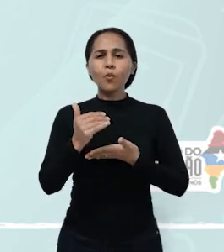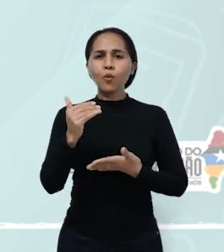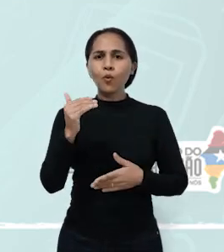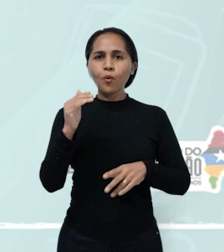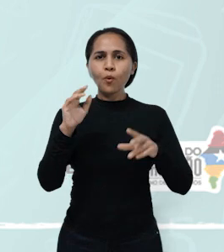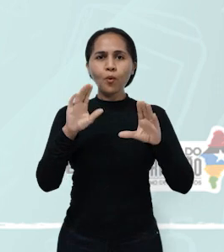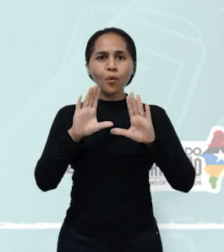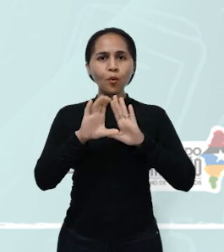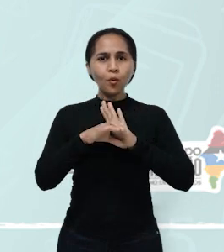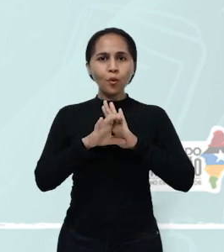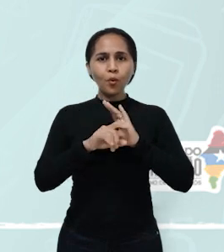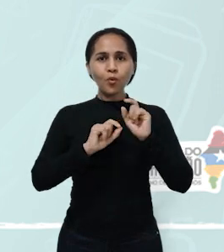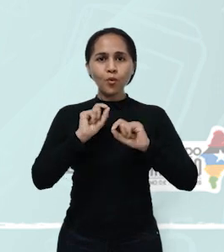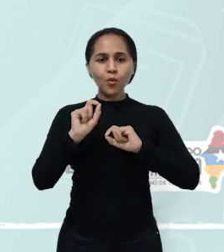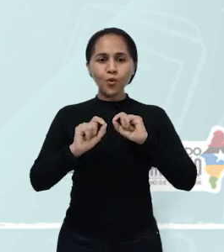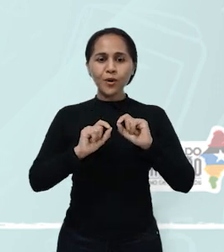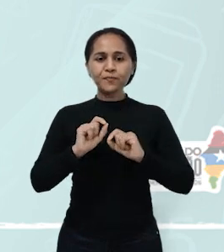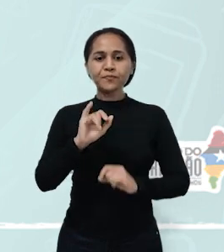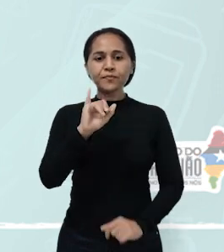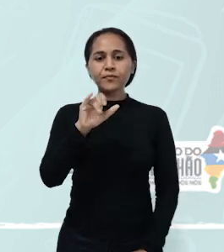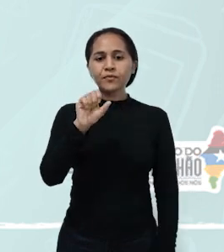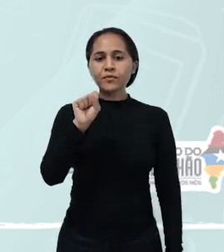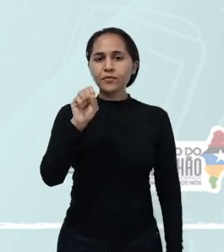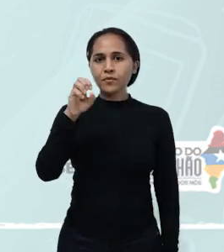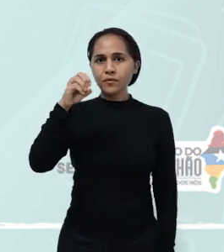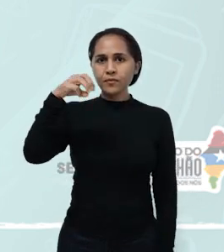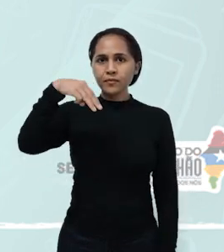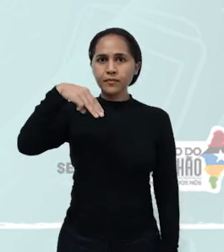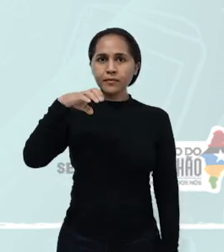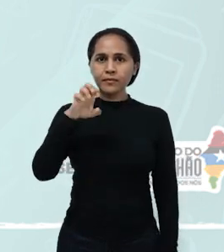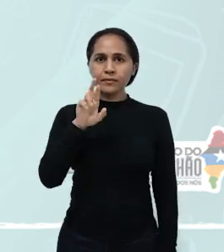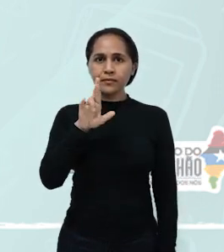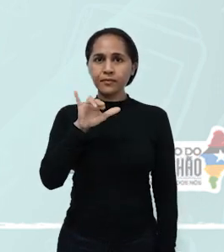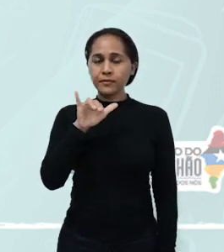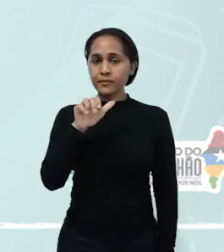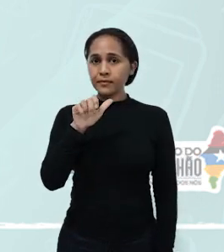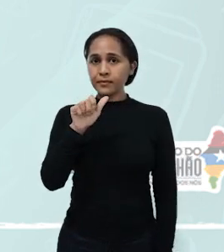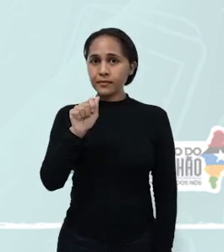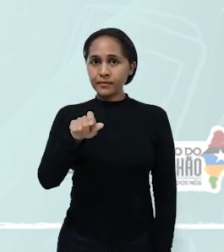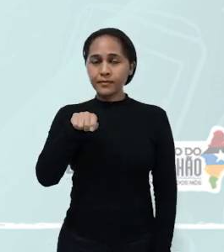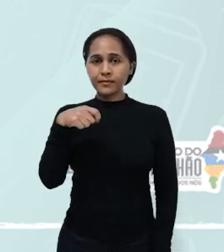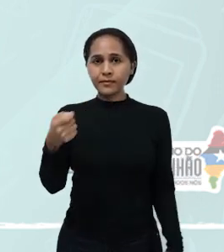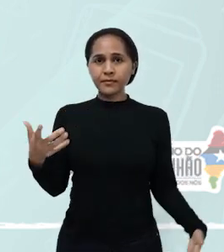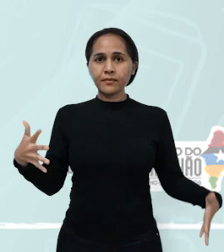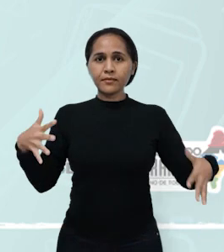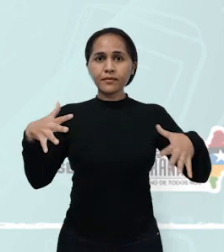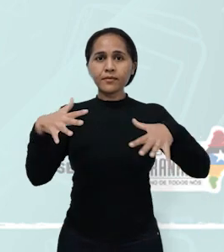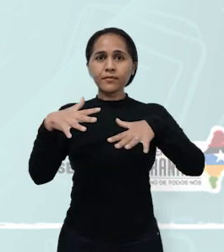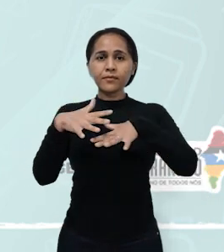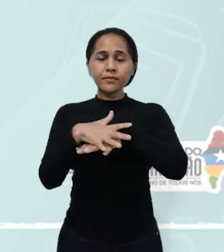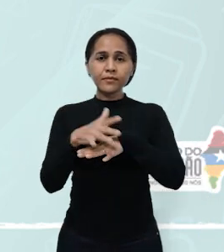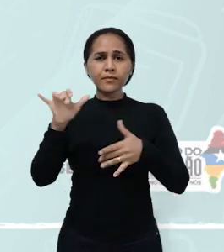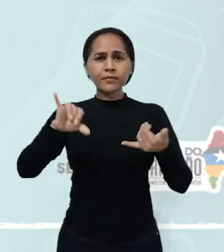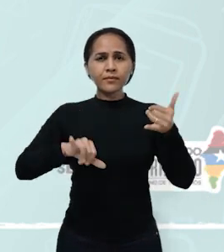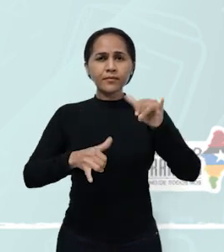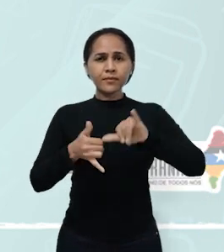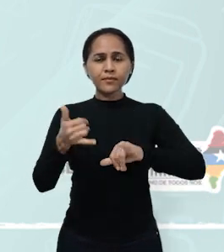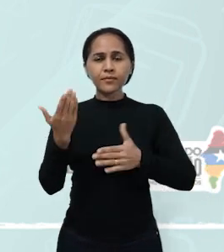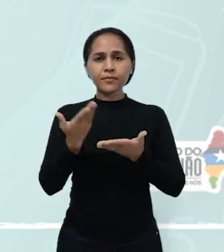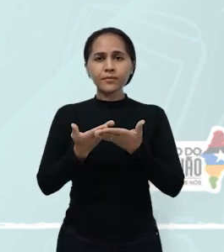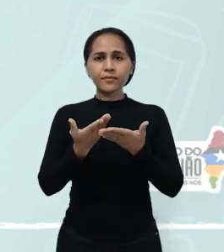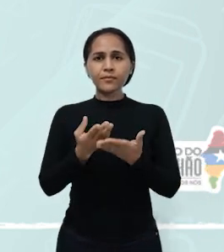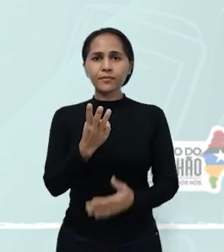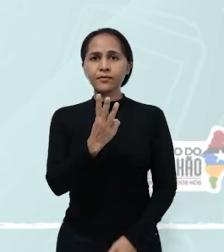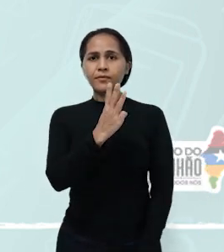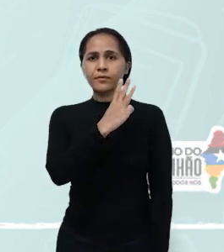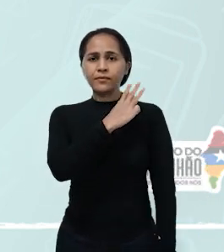ao conceito de isomeria química. Então, isomeria é um tópico lá do terceiro ano,